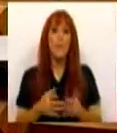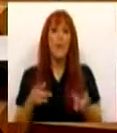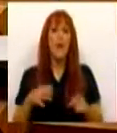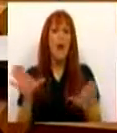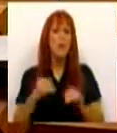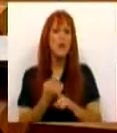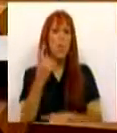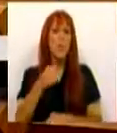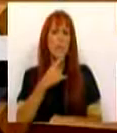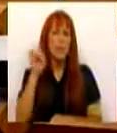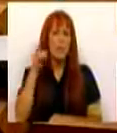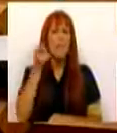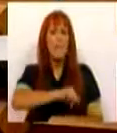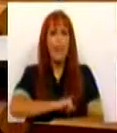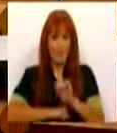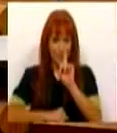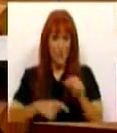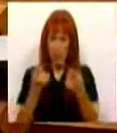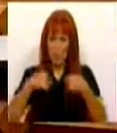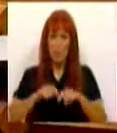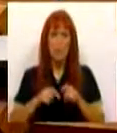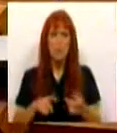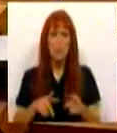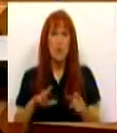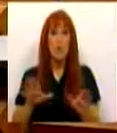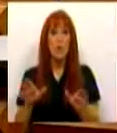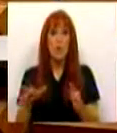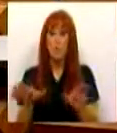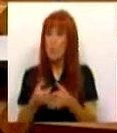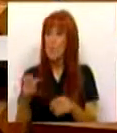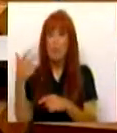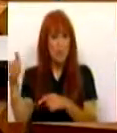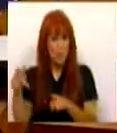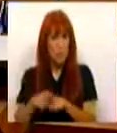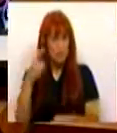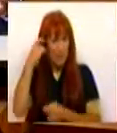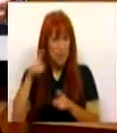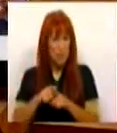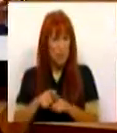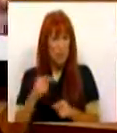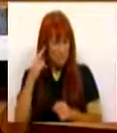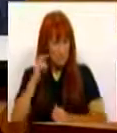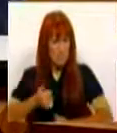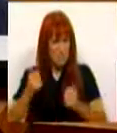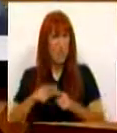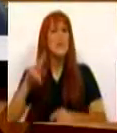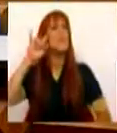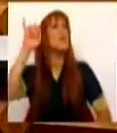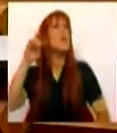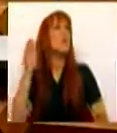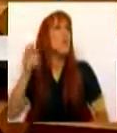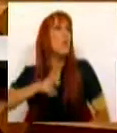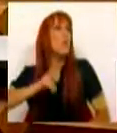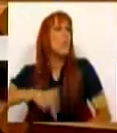E há mais uma coisa que é muito importante: reuniões com entidades externas. Será que eles terão pensado maduramente no assunto? Vamos imaginar que o